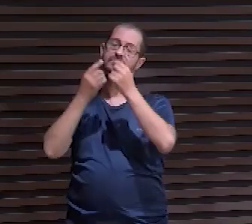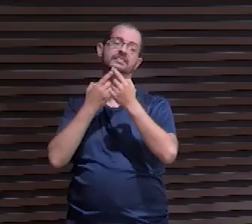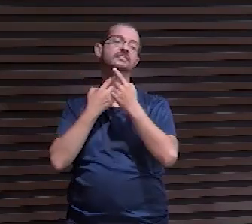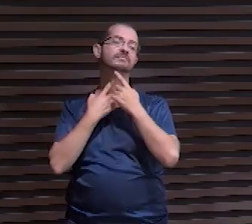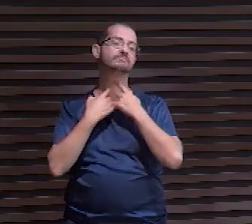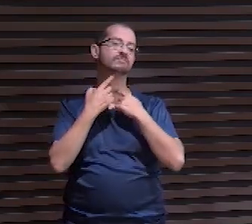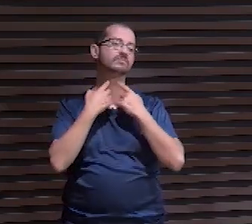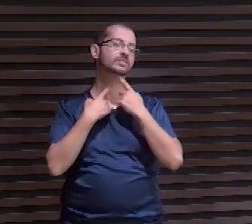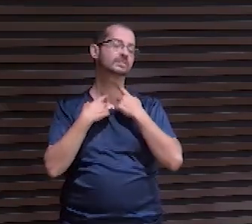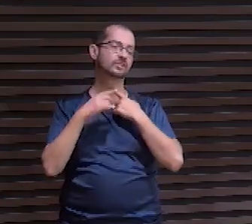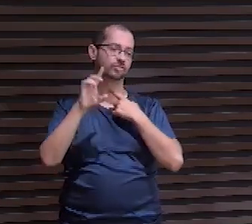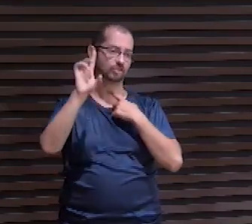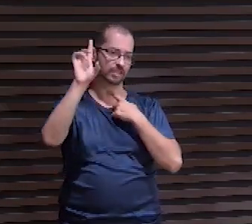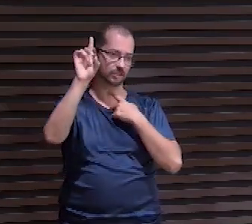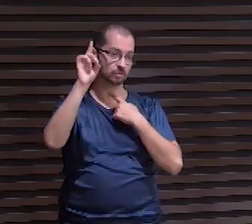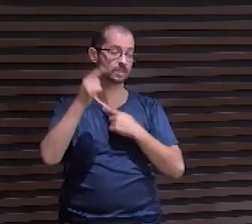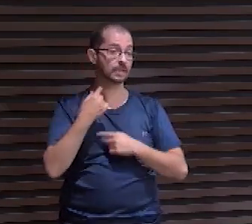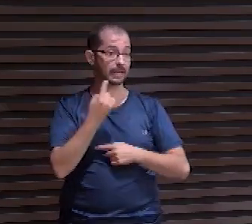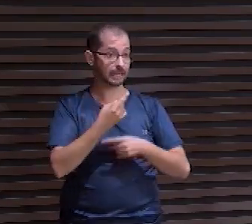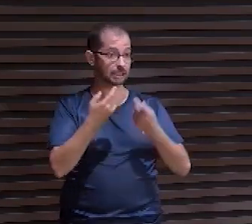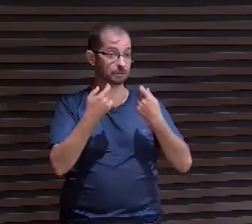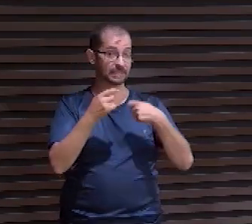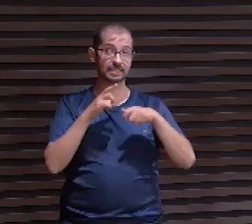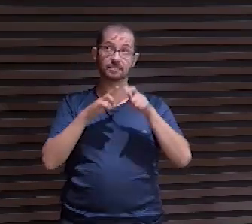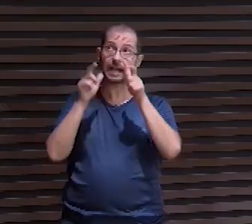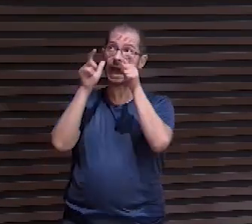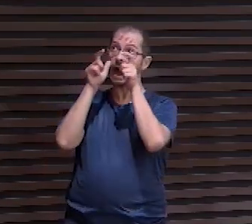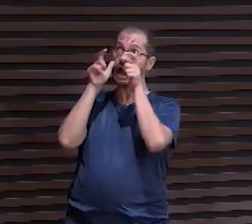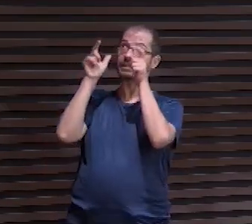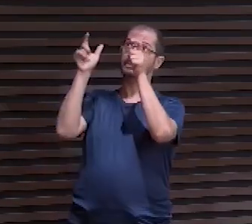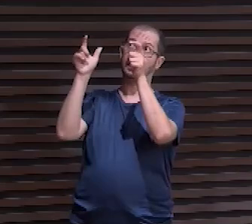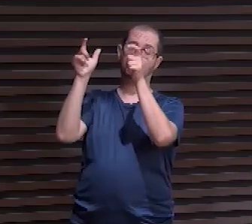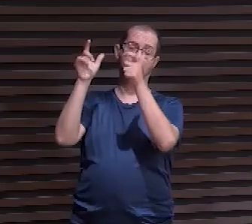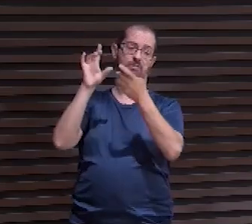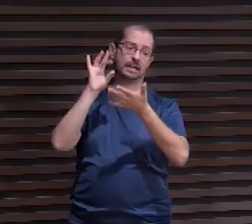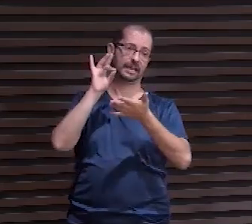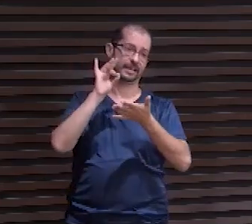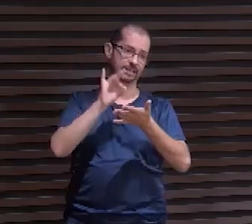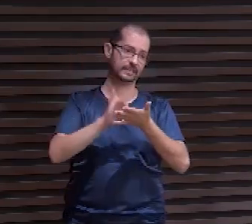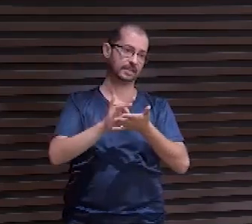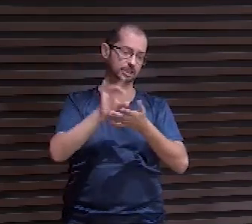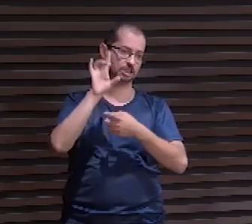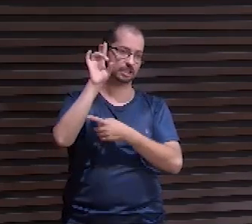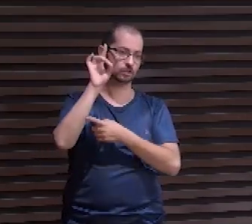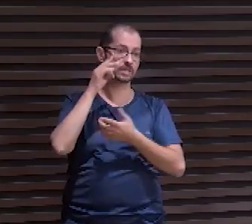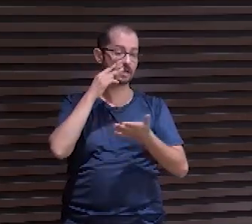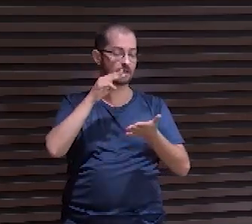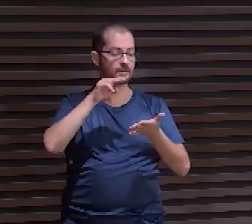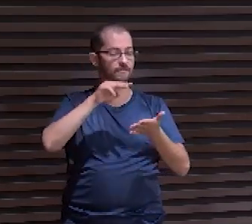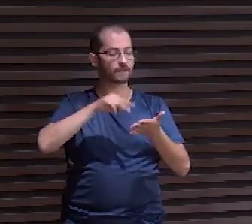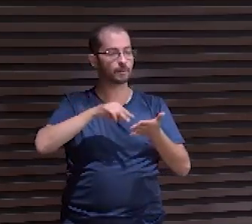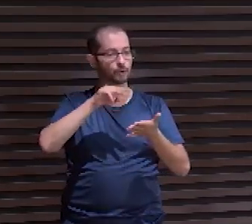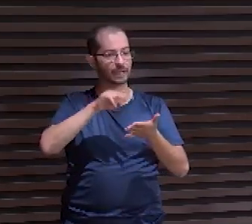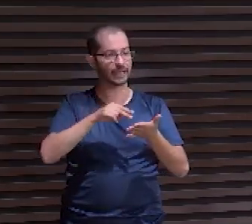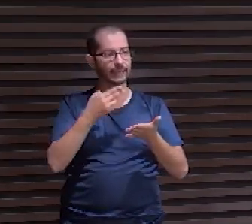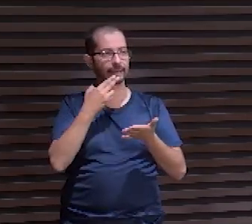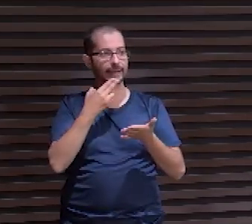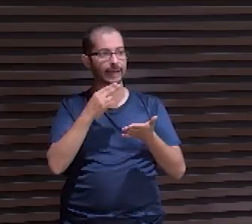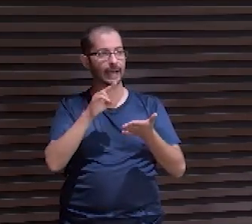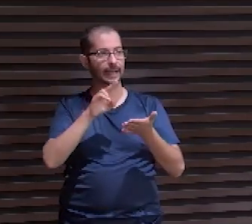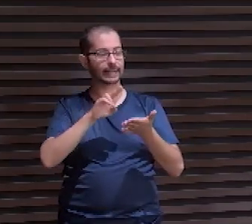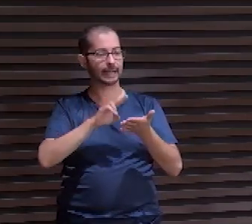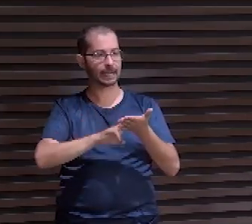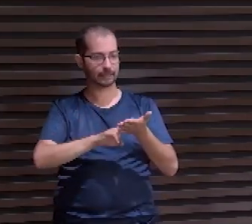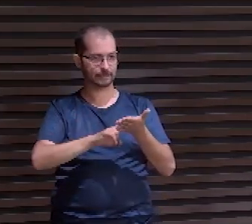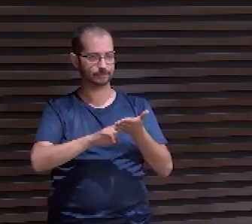Então nós precisamos estar atentos a esta realidade. Vamos ler então aqui sobre o trono